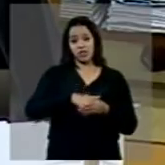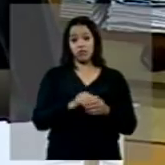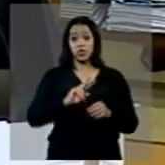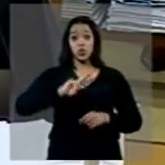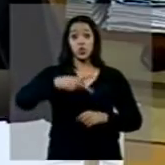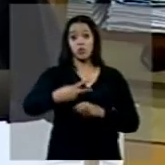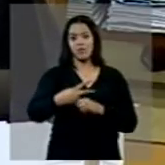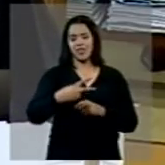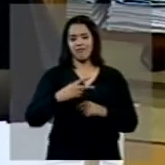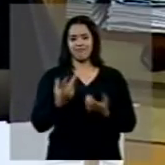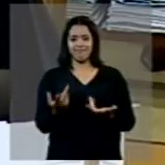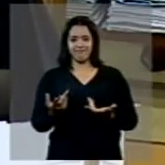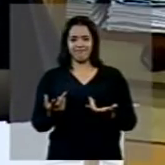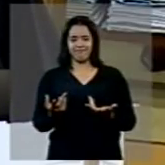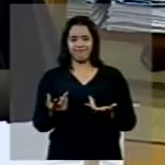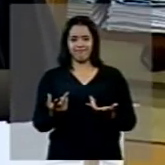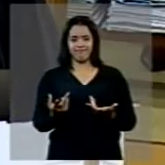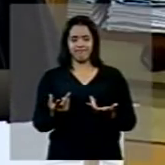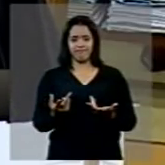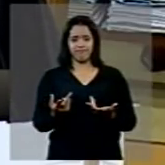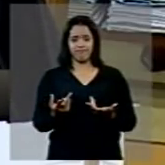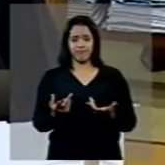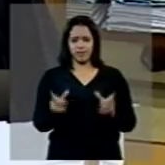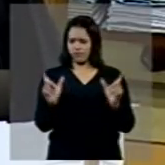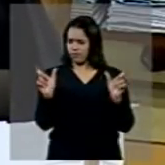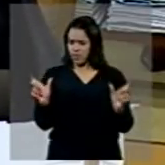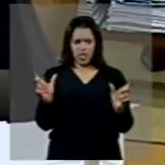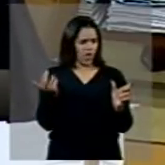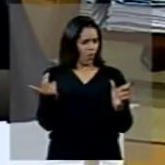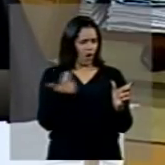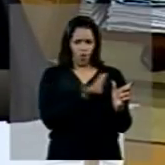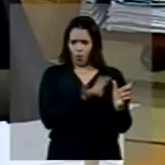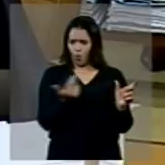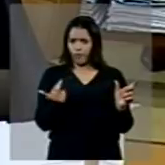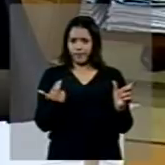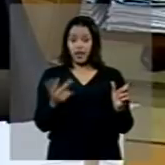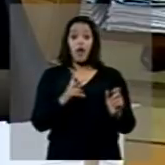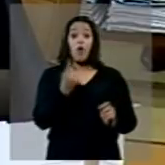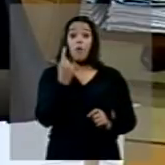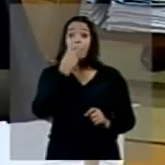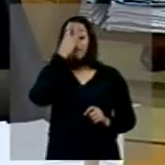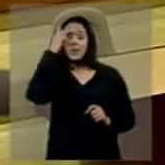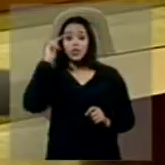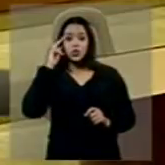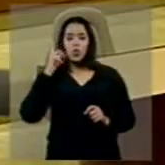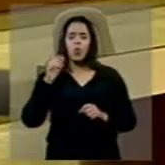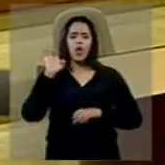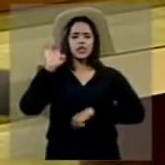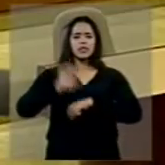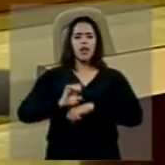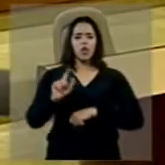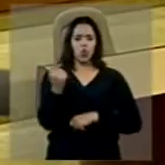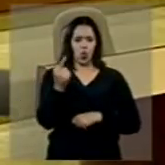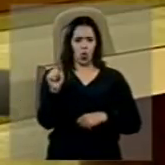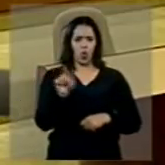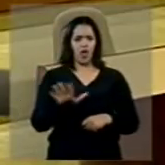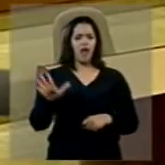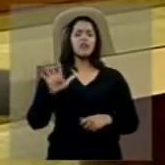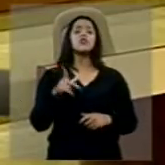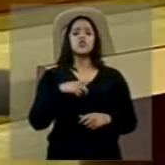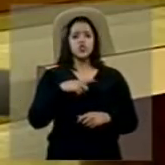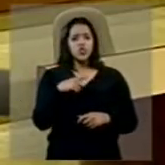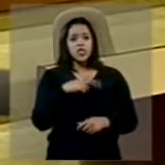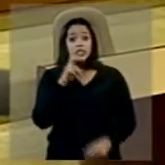incluindo o caso, que eu já referi aqui, de uma pessoa aqui, vizinha nossa, aqui em Goiás, que